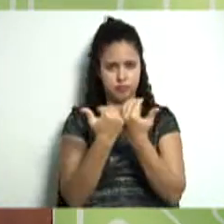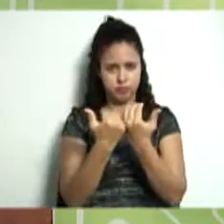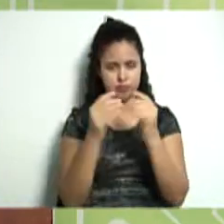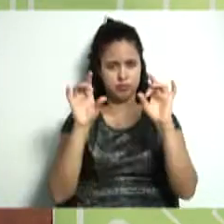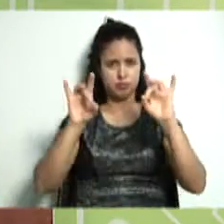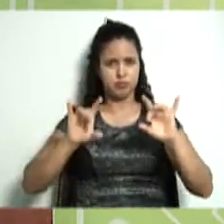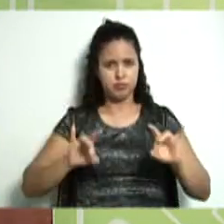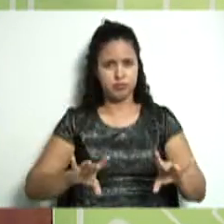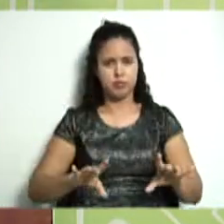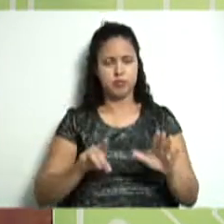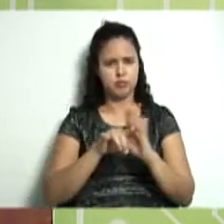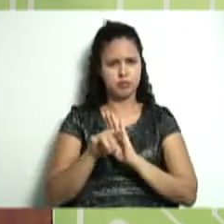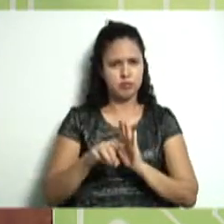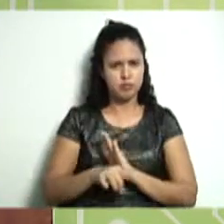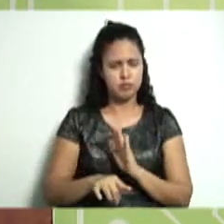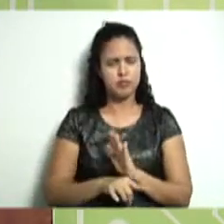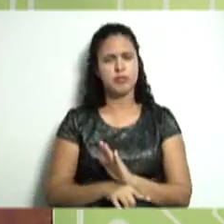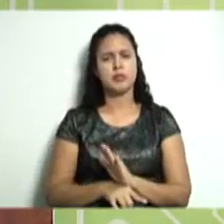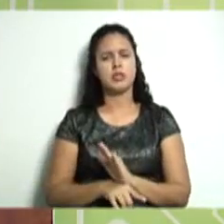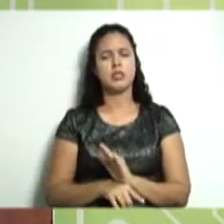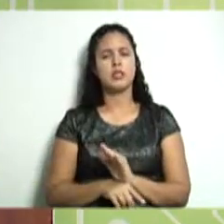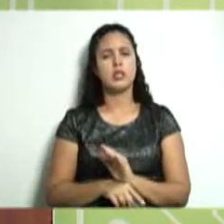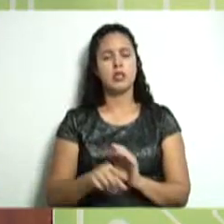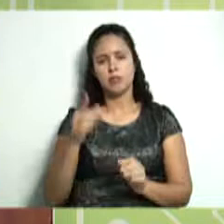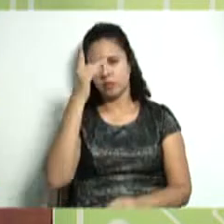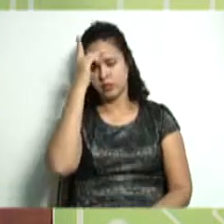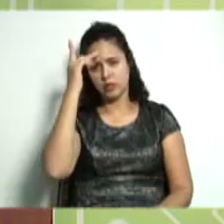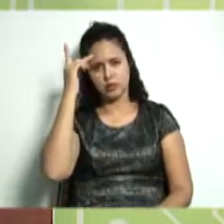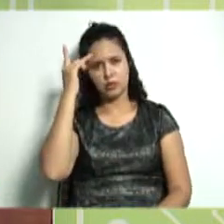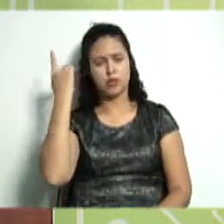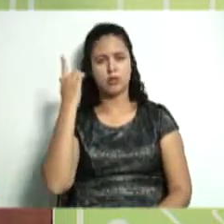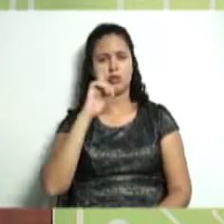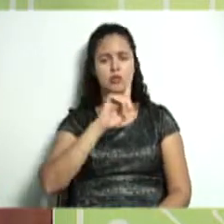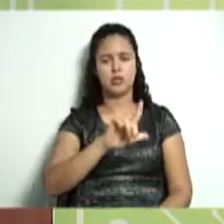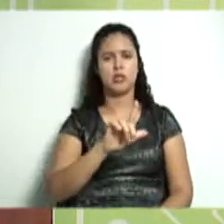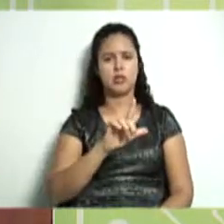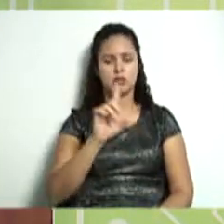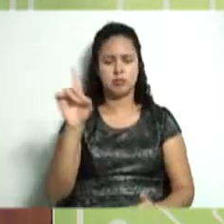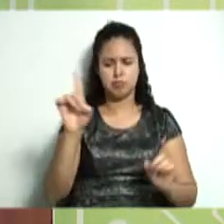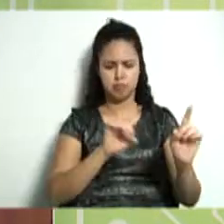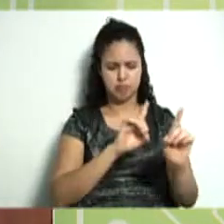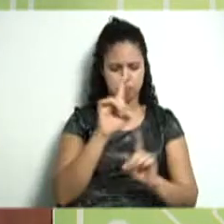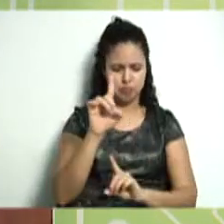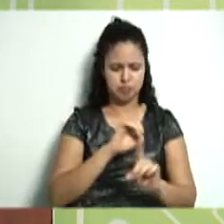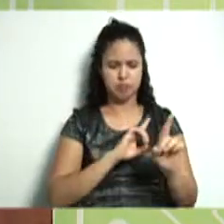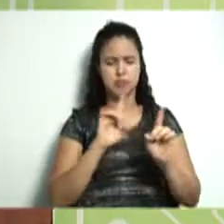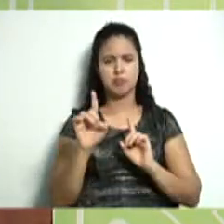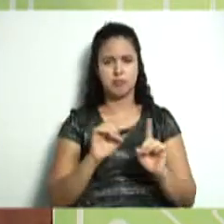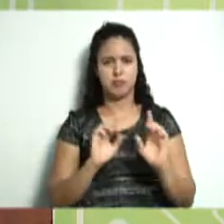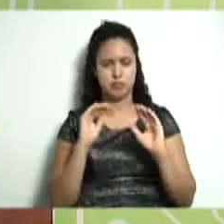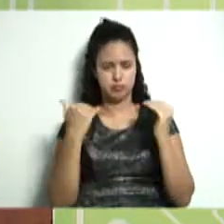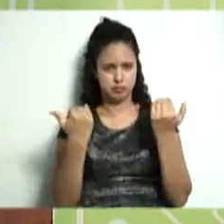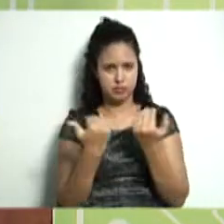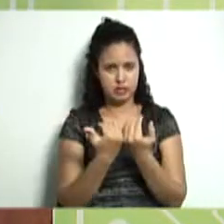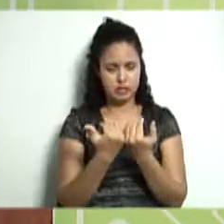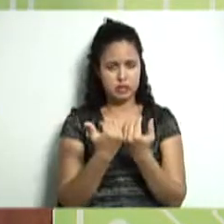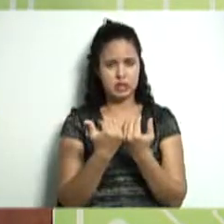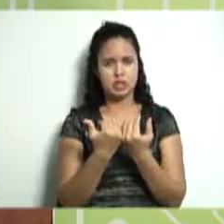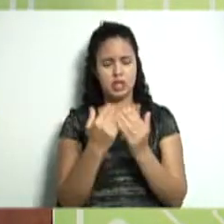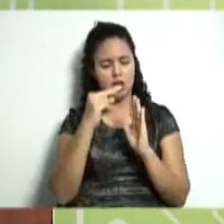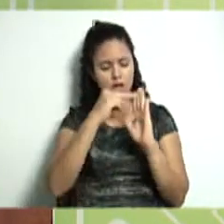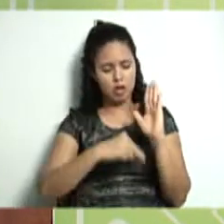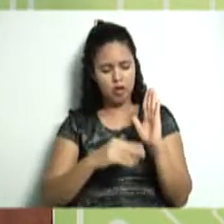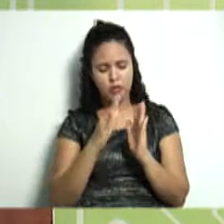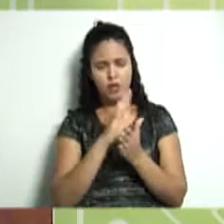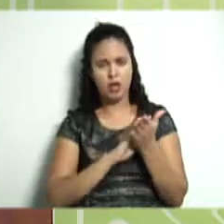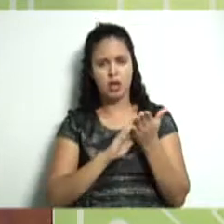ok? Quando as pessoas participam de assembleias e elas não têm nada escrito, não sabem antecipadamente no que foi